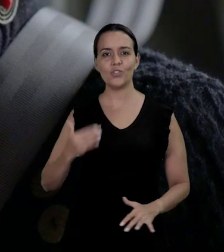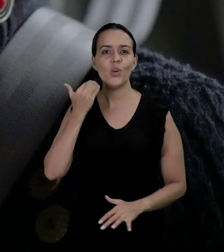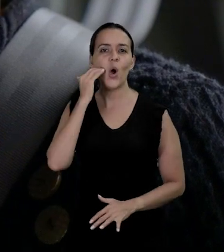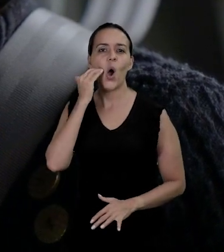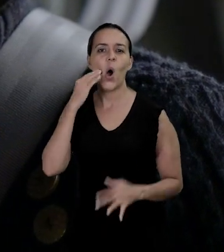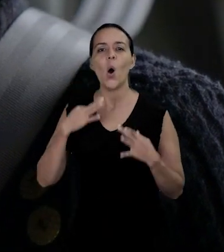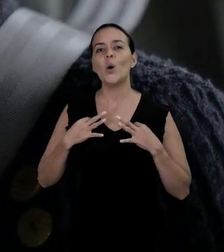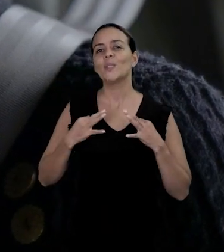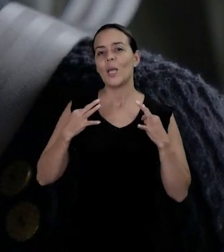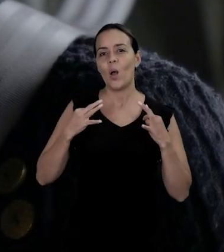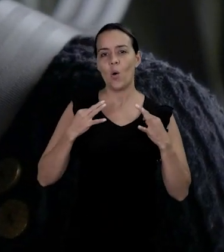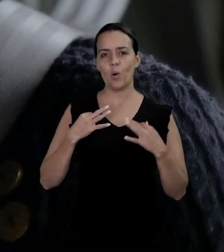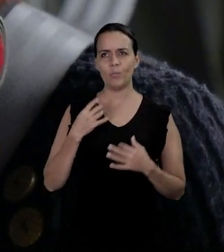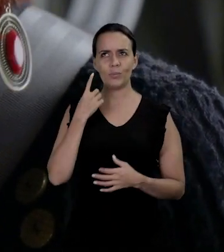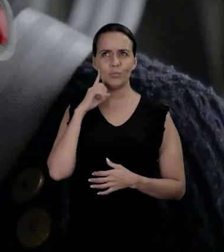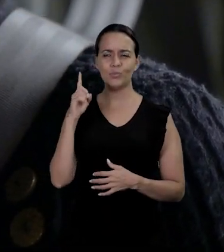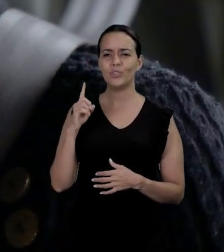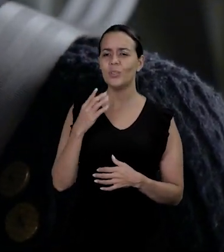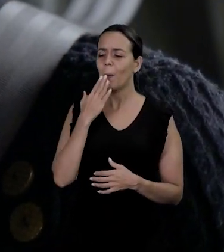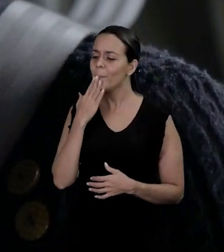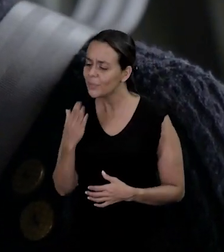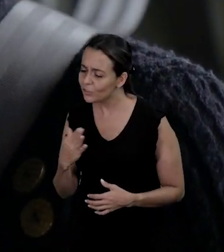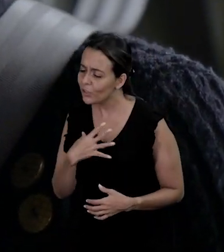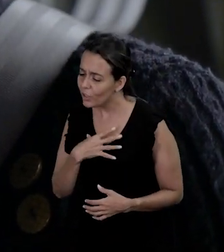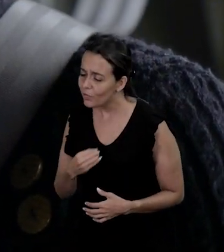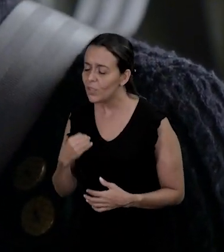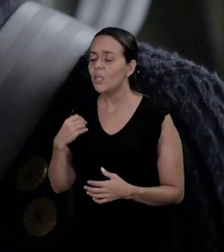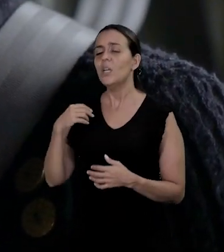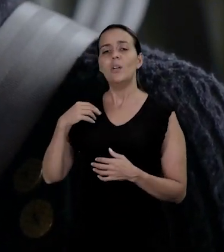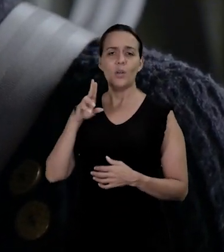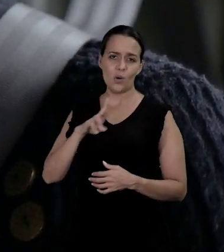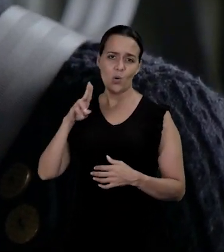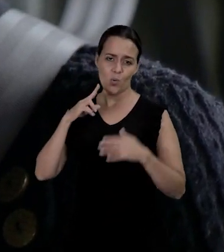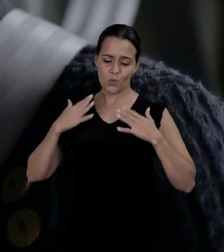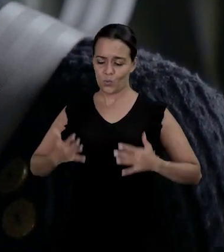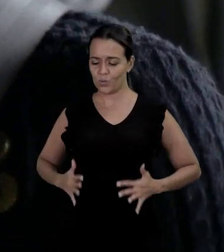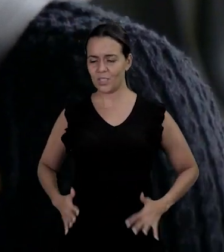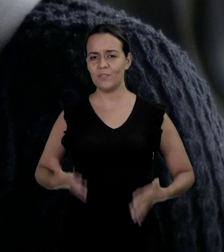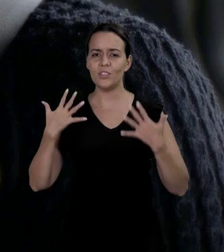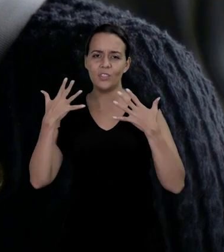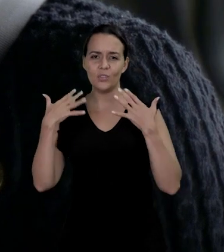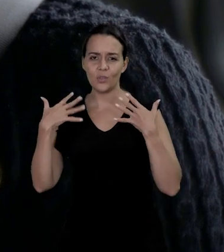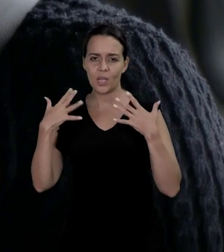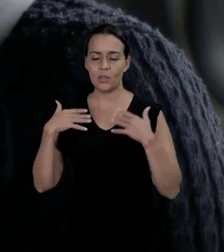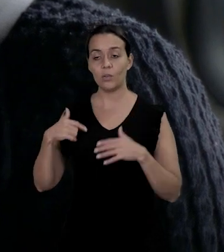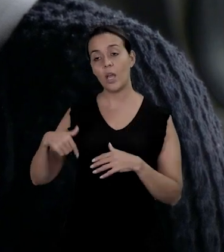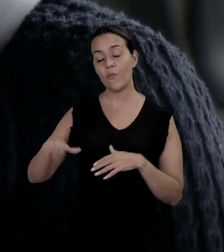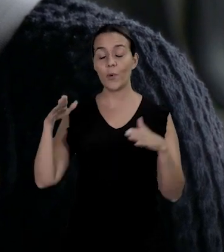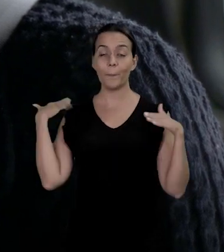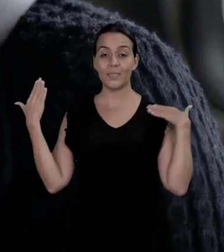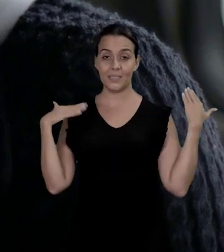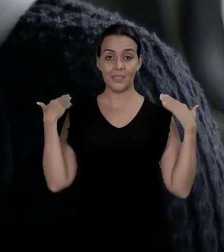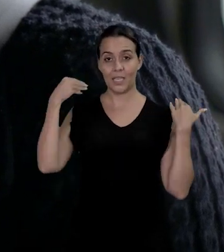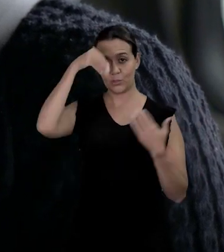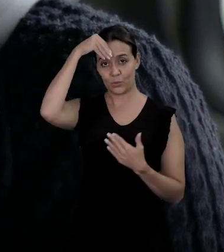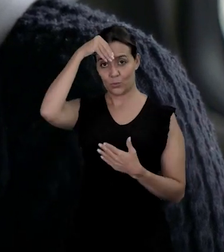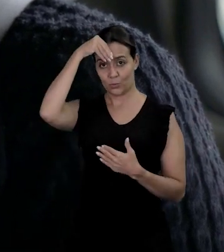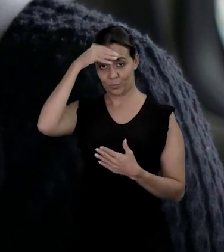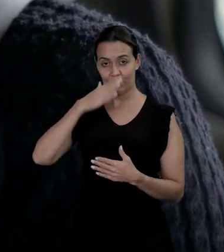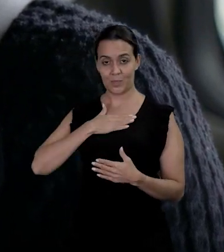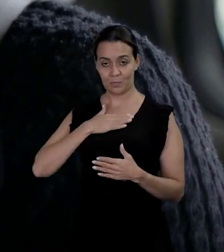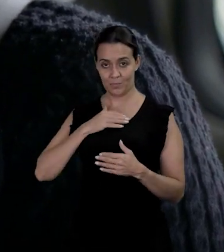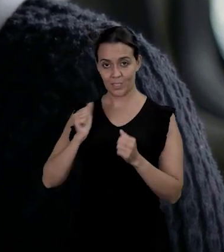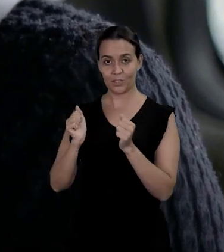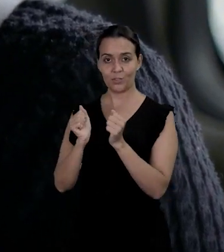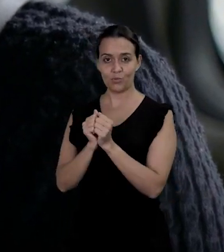E aí eu queria colocar vestido, roupinha, cor rosinha. E um dia estava muito quente, eu insisti muito para ele usar uma roupa curta, um vestido rosa, e a